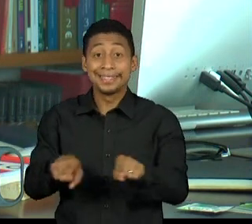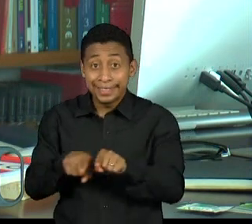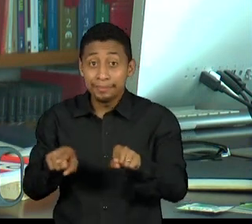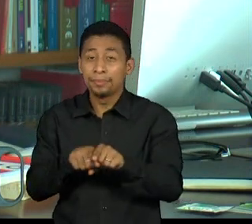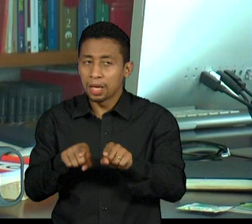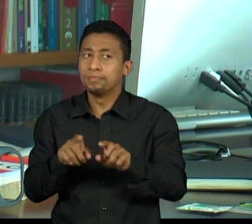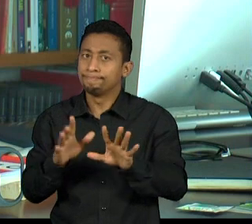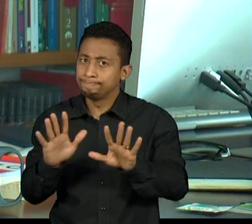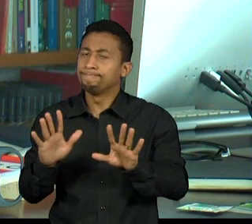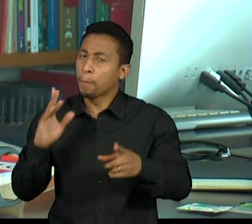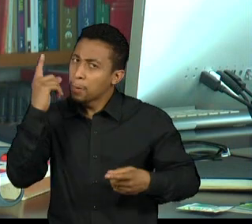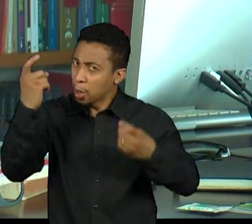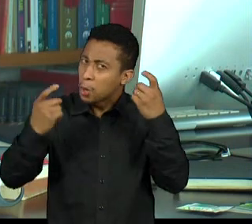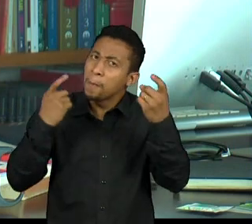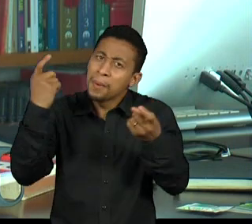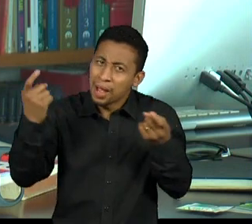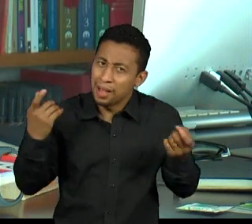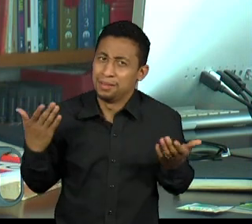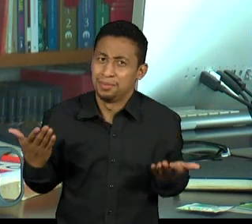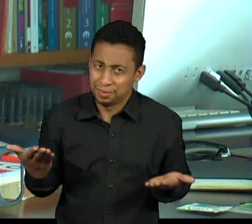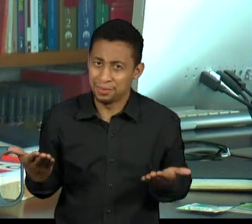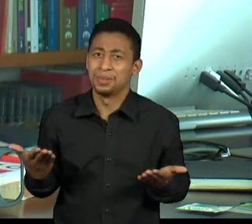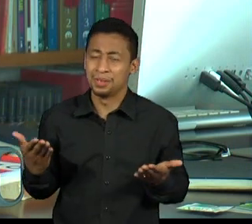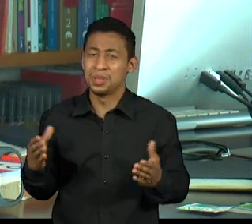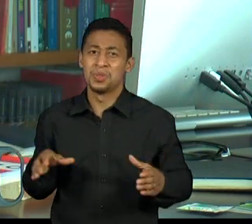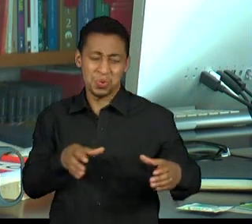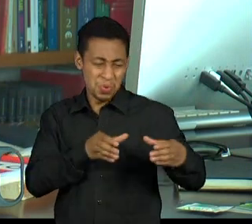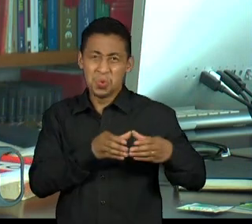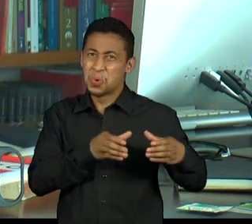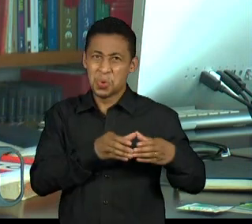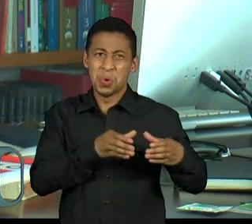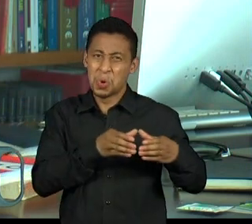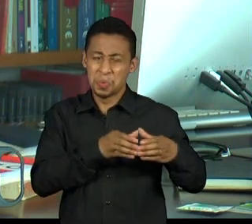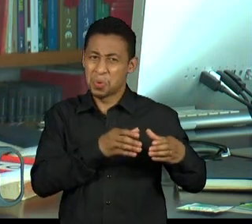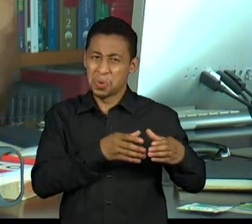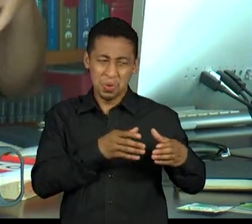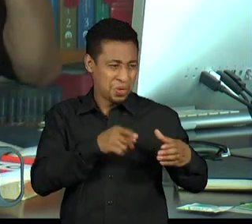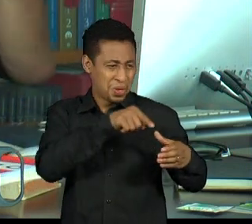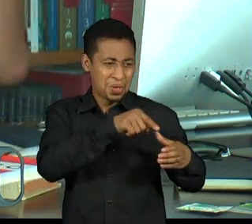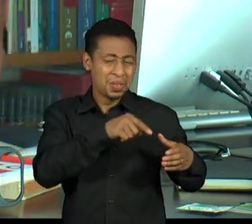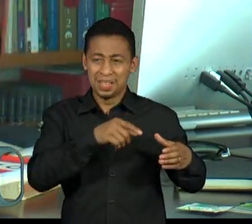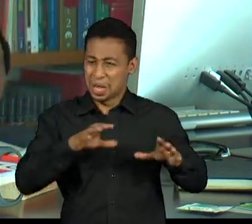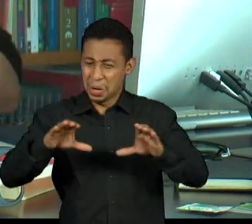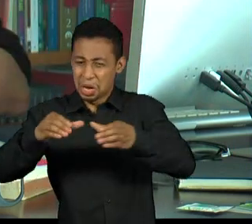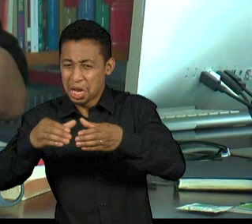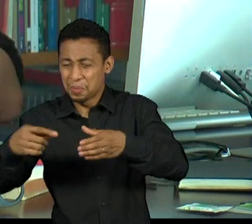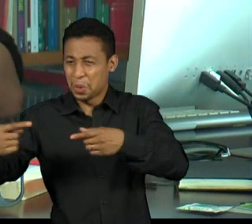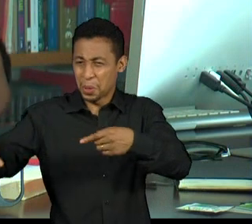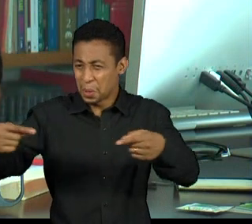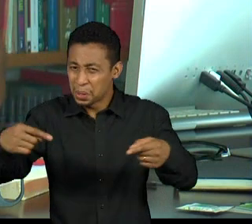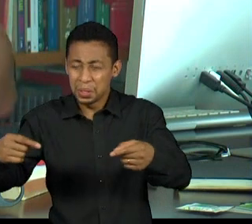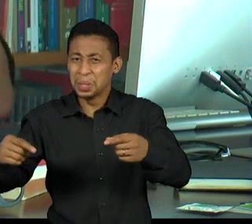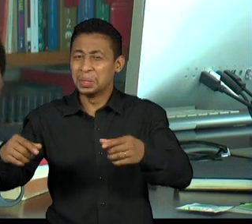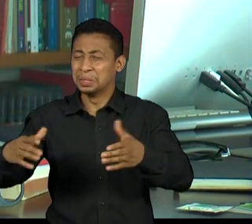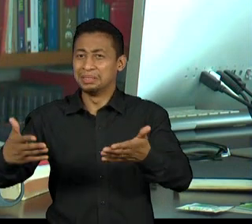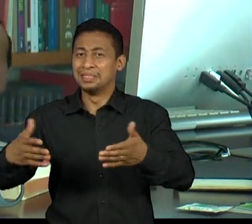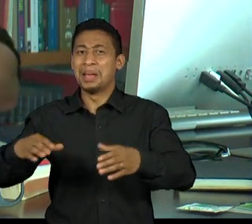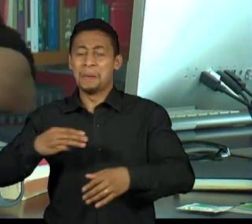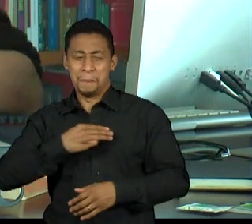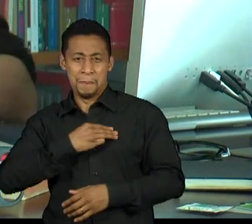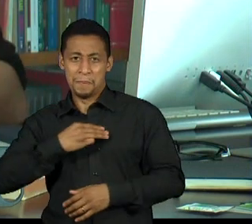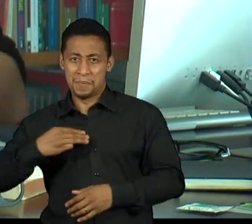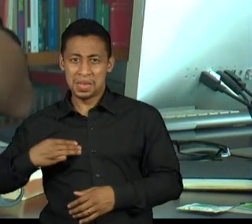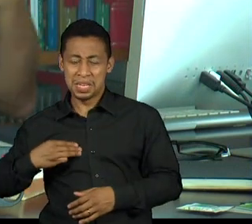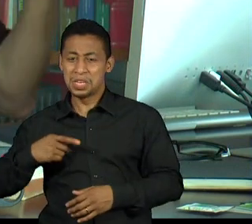muita preocupação que a gente esteja entrando cada vez mais numa teocracia, um governo com ministros